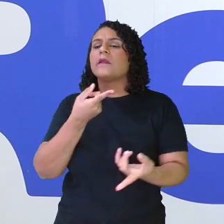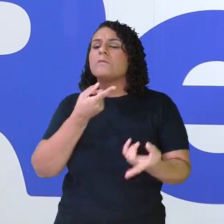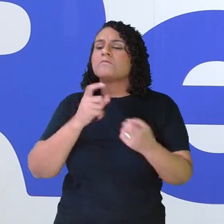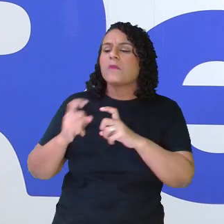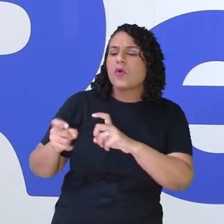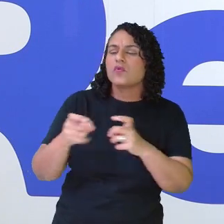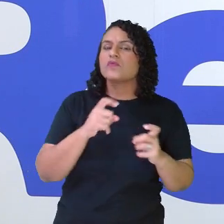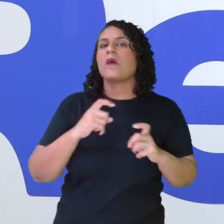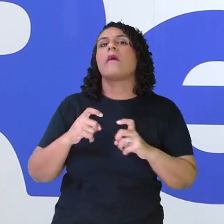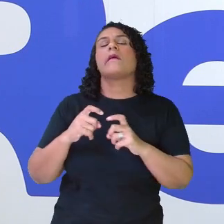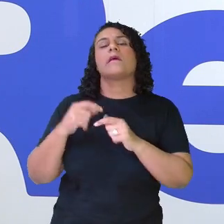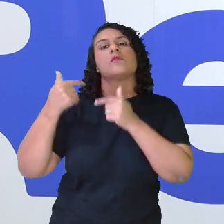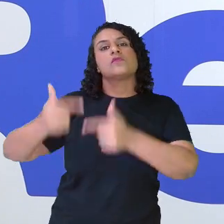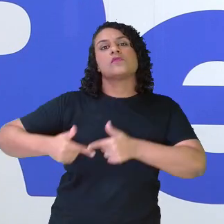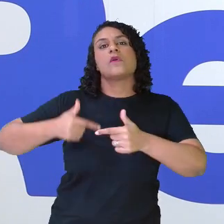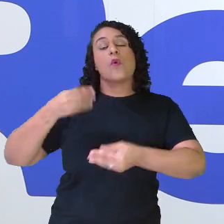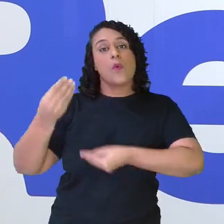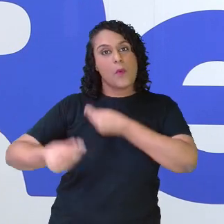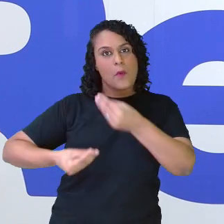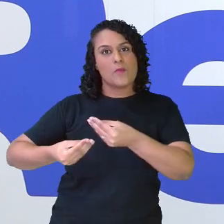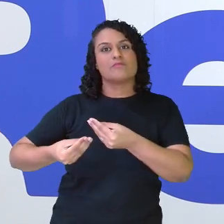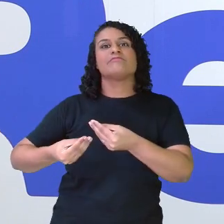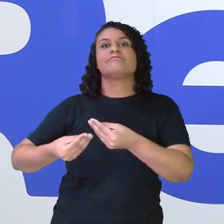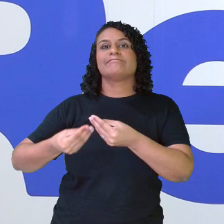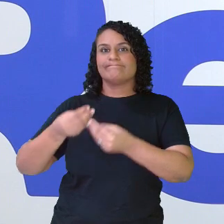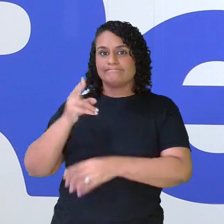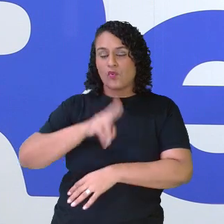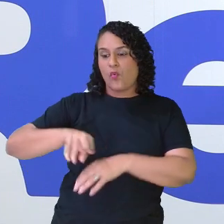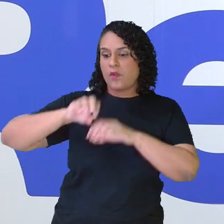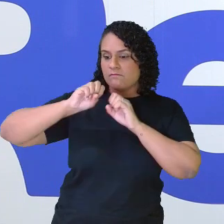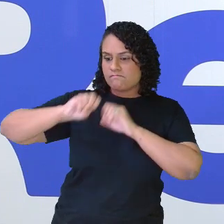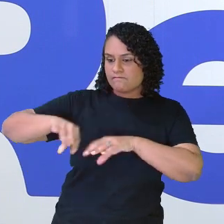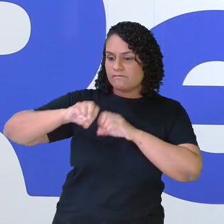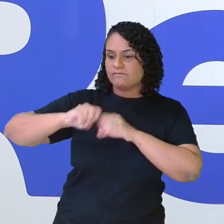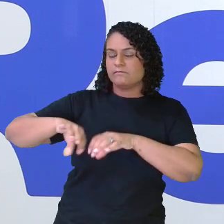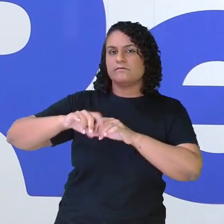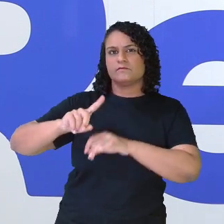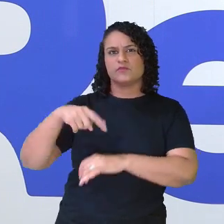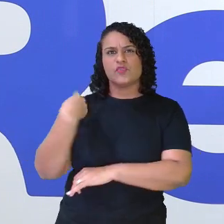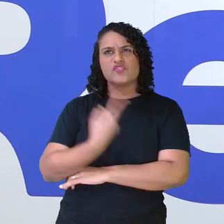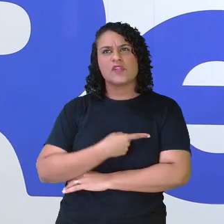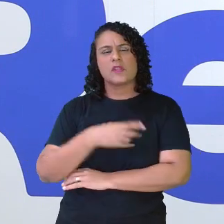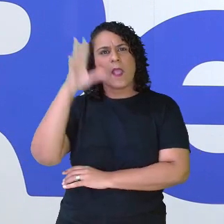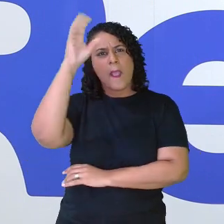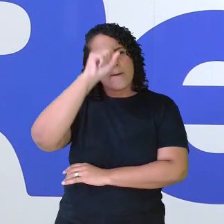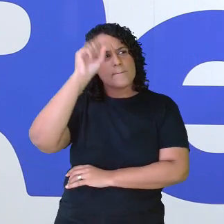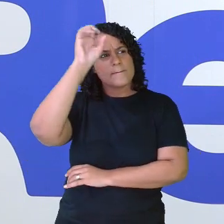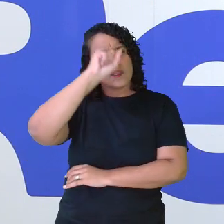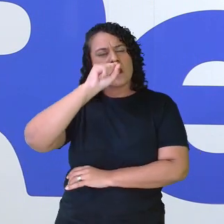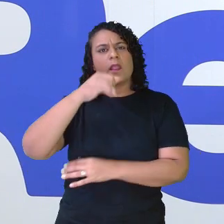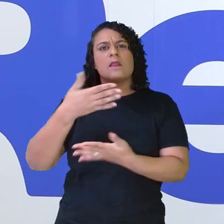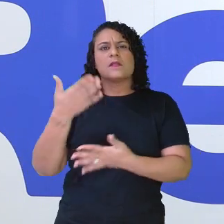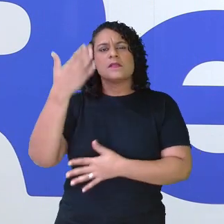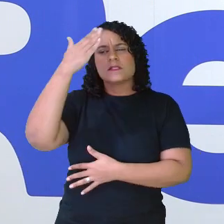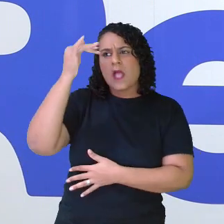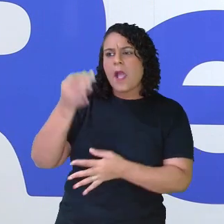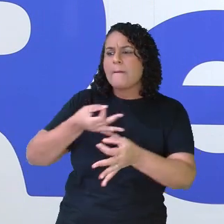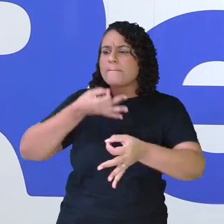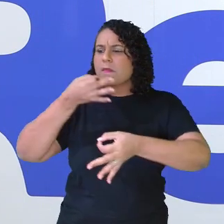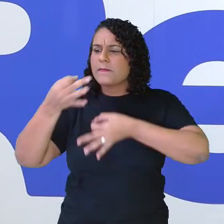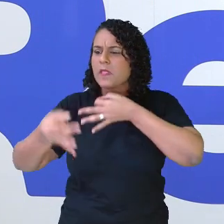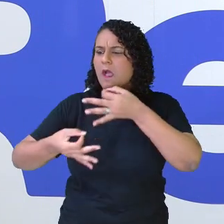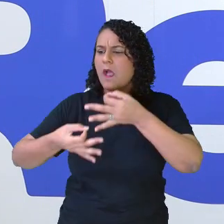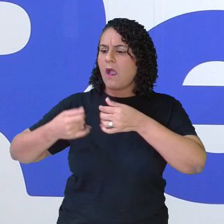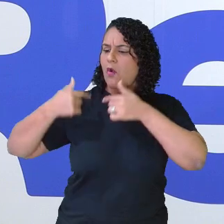a gente consegue lutar é através da educação, tá? Quando a gente aprende a argumentar, a gente dá um passo à